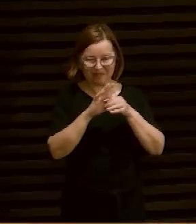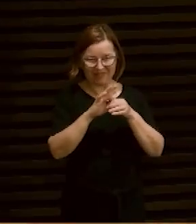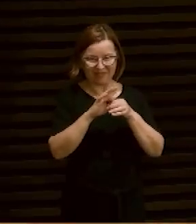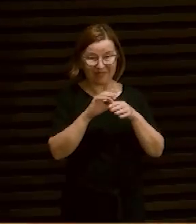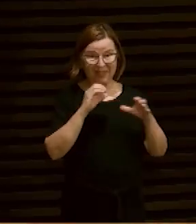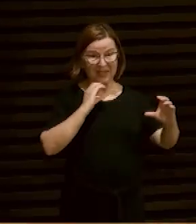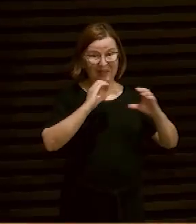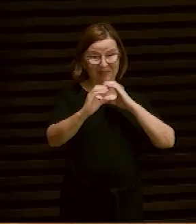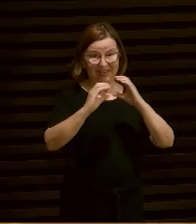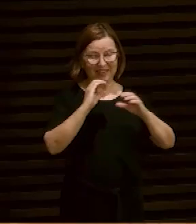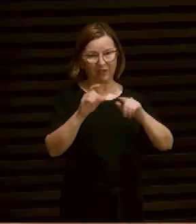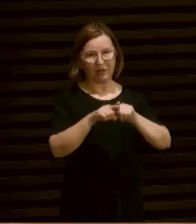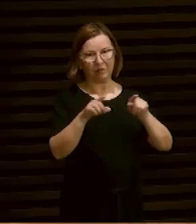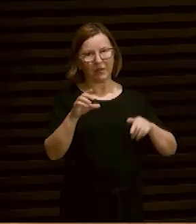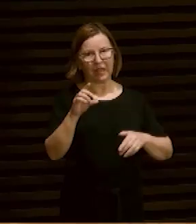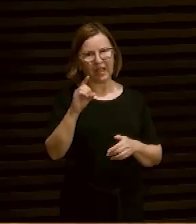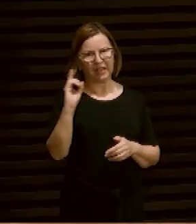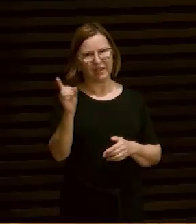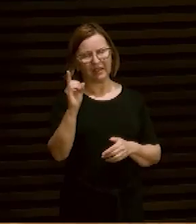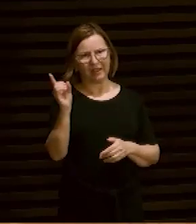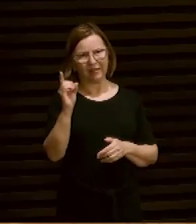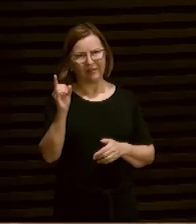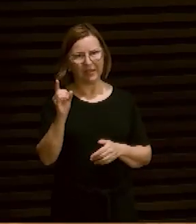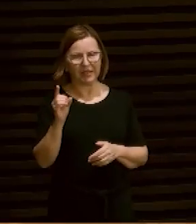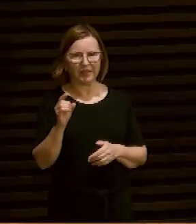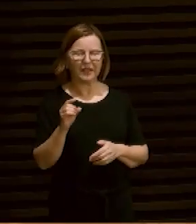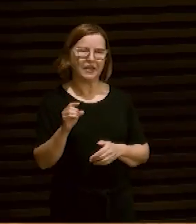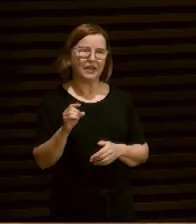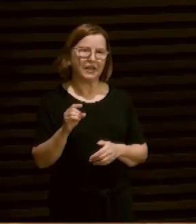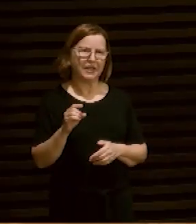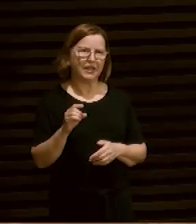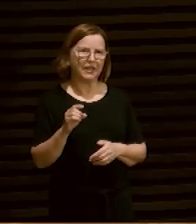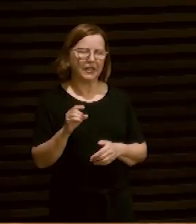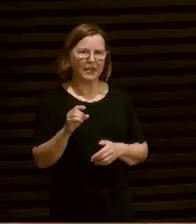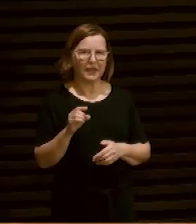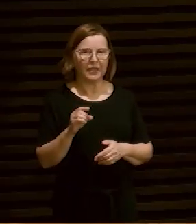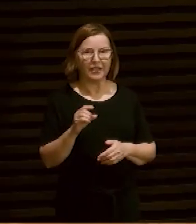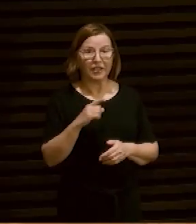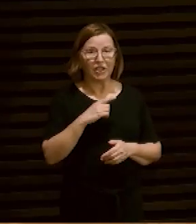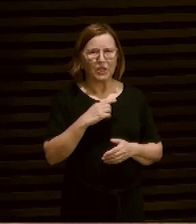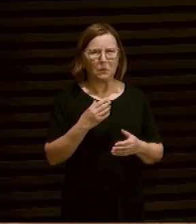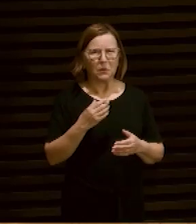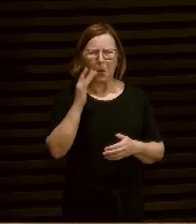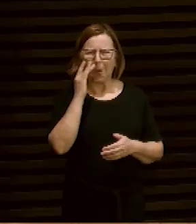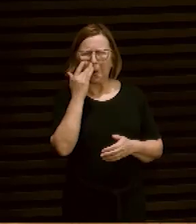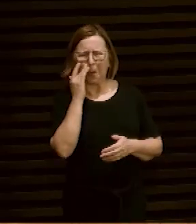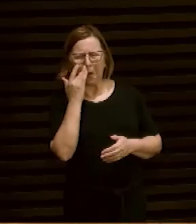comunicação. Mas o Davi ficou incutido, começou a pegar ouro, e foram toneladas de ouro e de